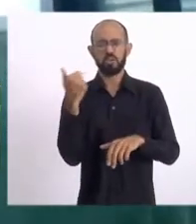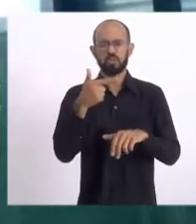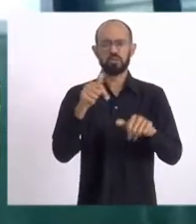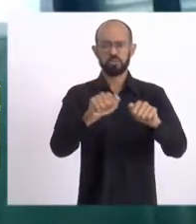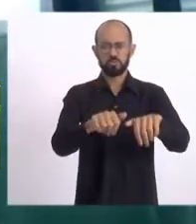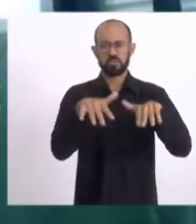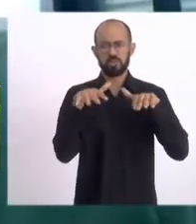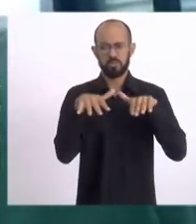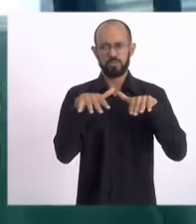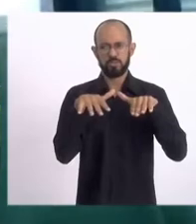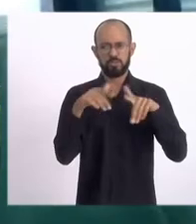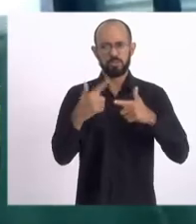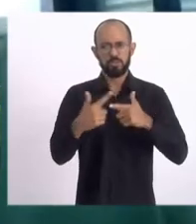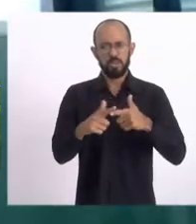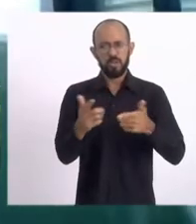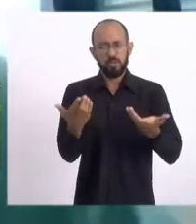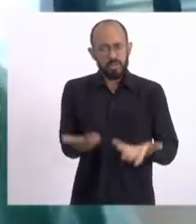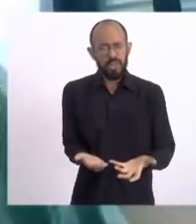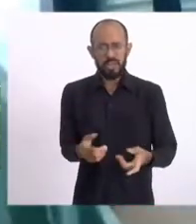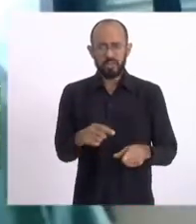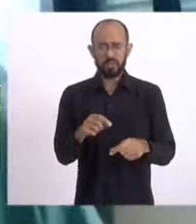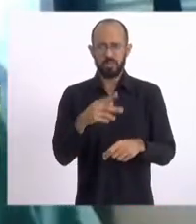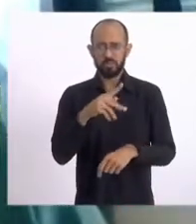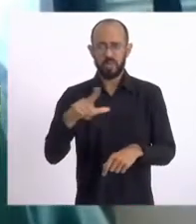de ir para o plenário o projeto já acordado.